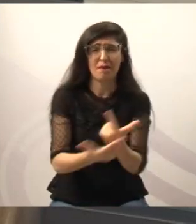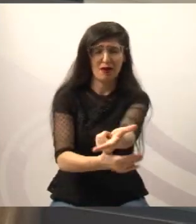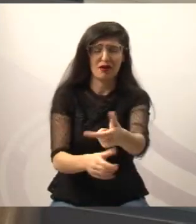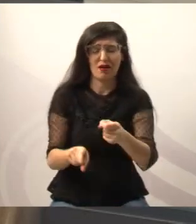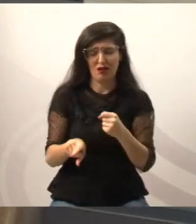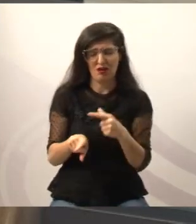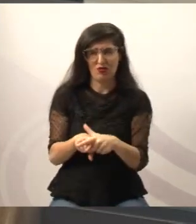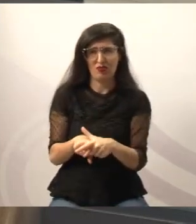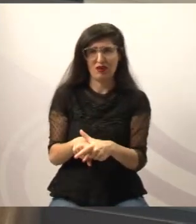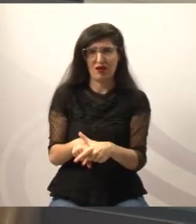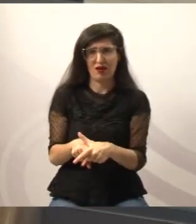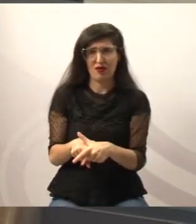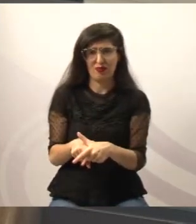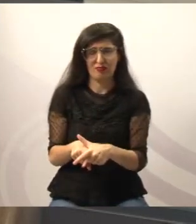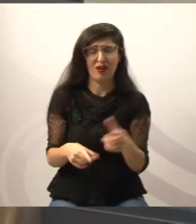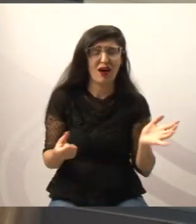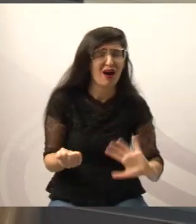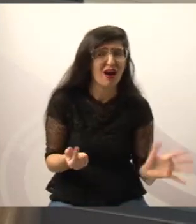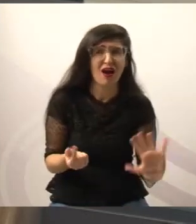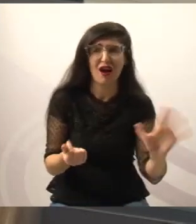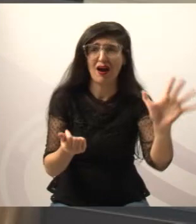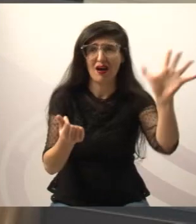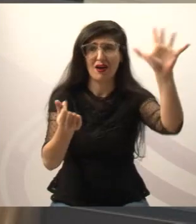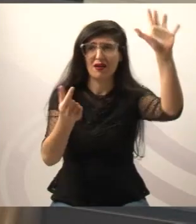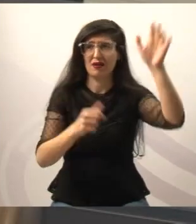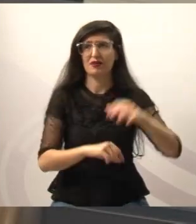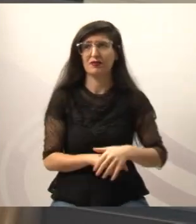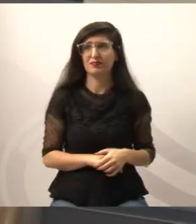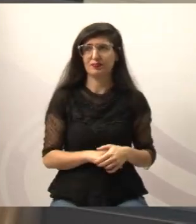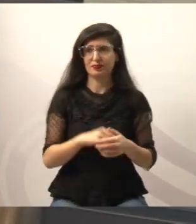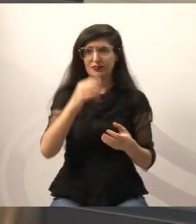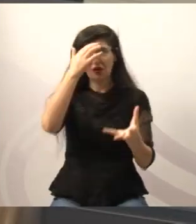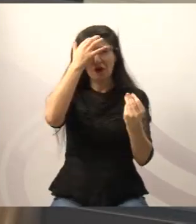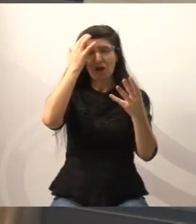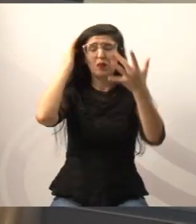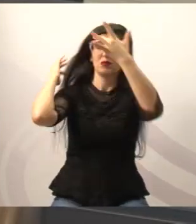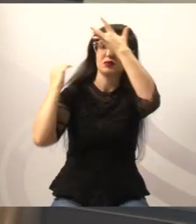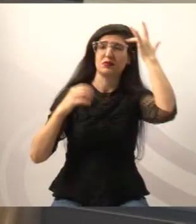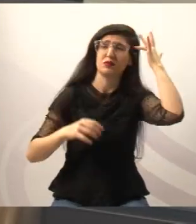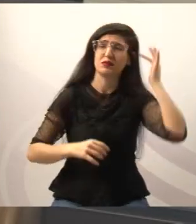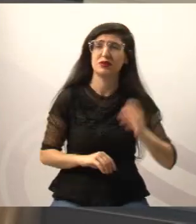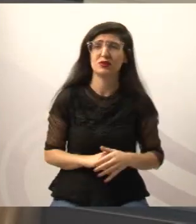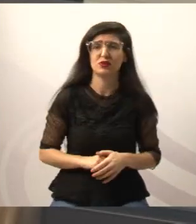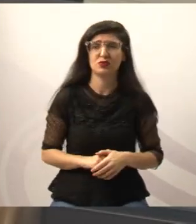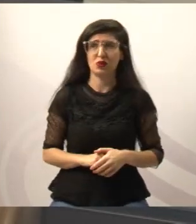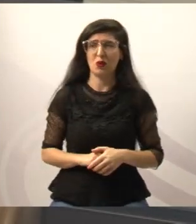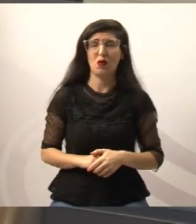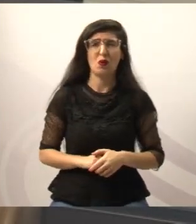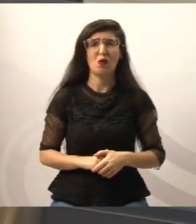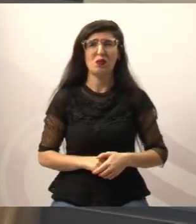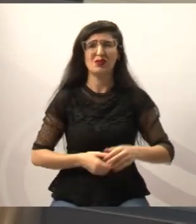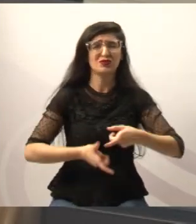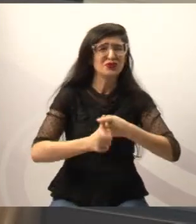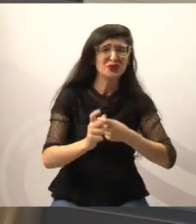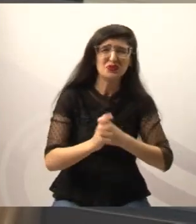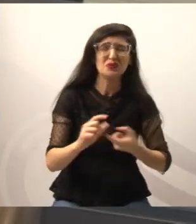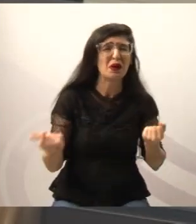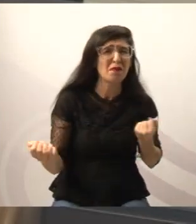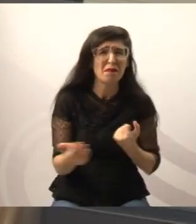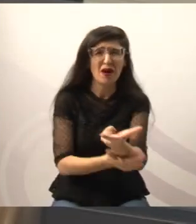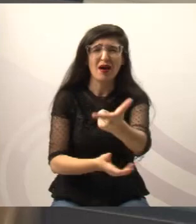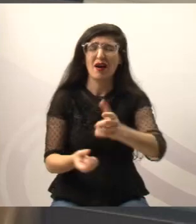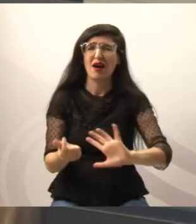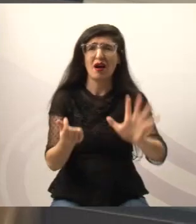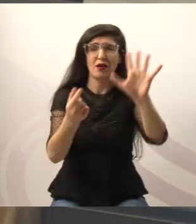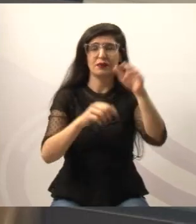tudo bem. Quem não está com um problema seríssimo na nossa cidade de Jacareí. Isso aí serviria também